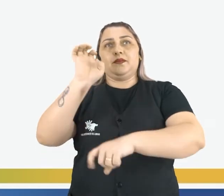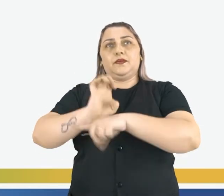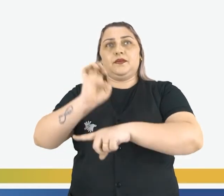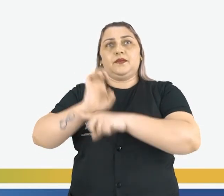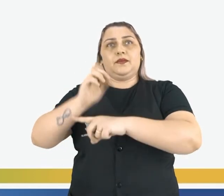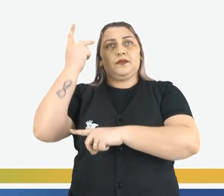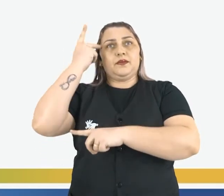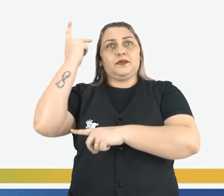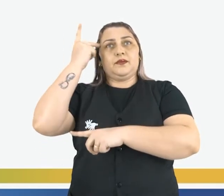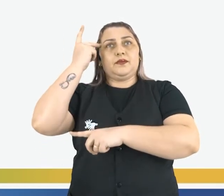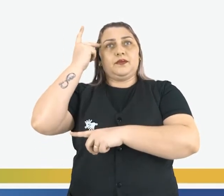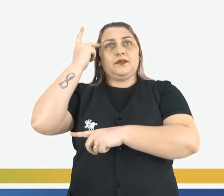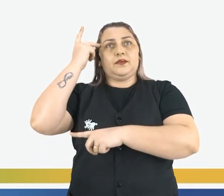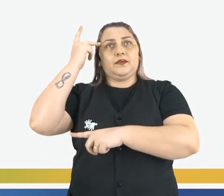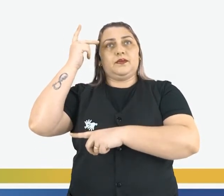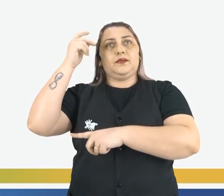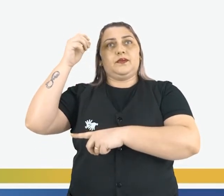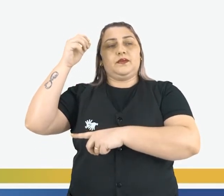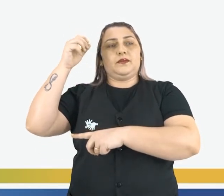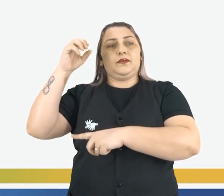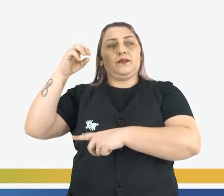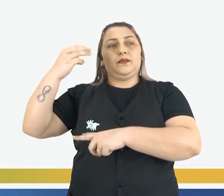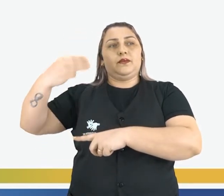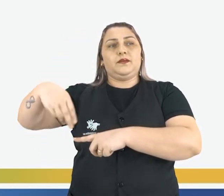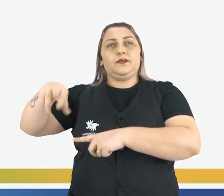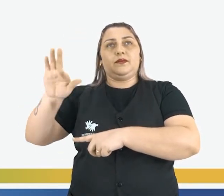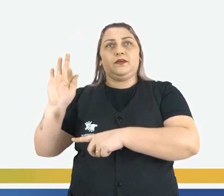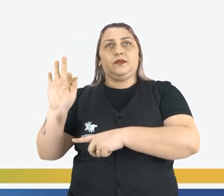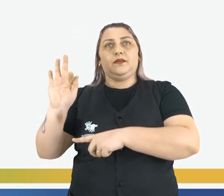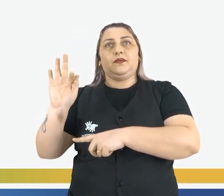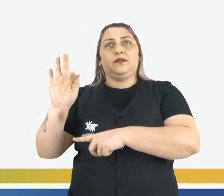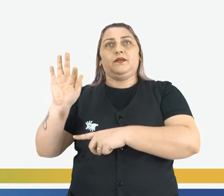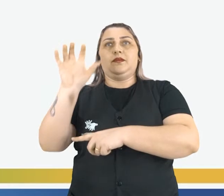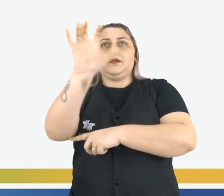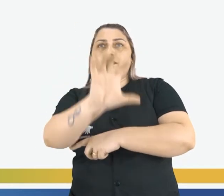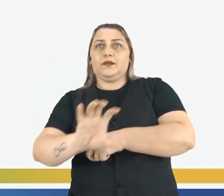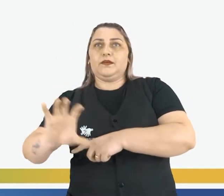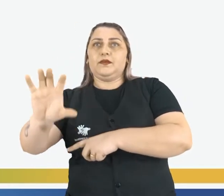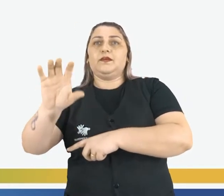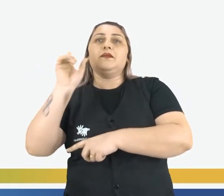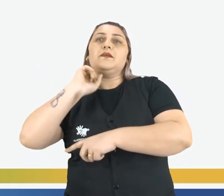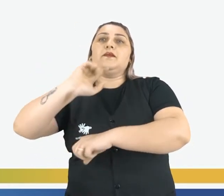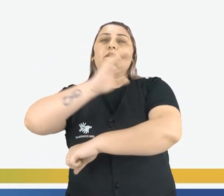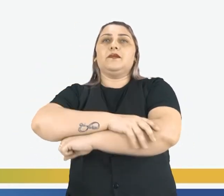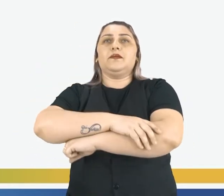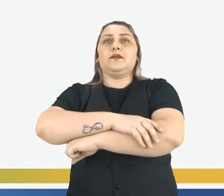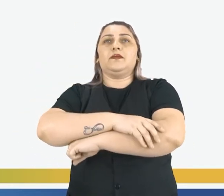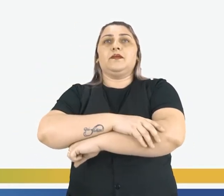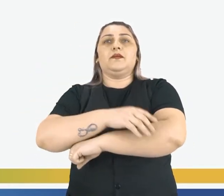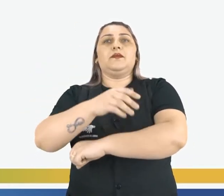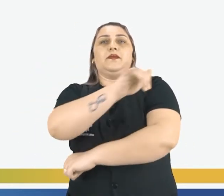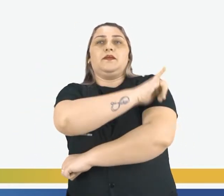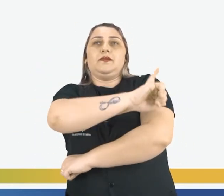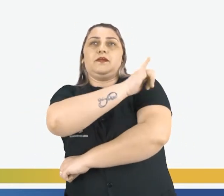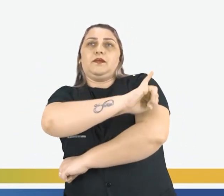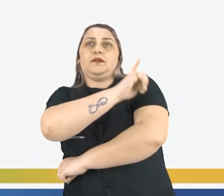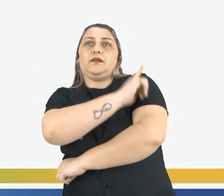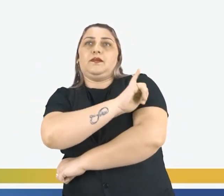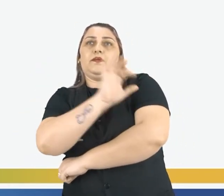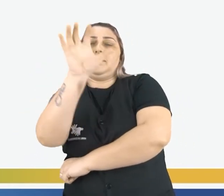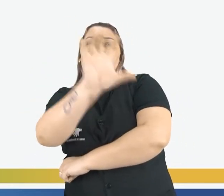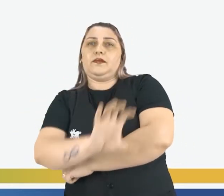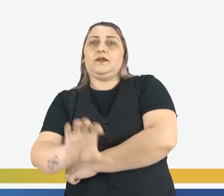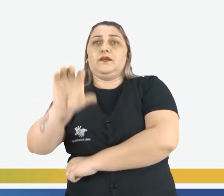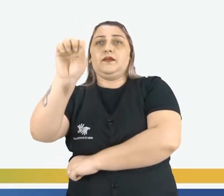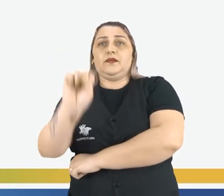como São Paulo, Mato Grosso do Sul, regiões de serras localizadas em Minas Gerais, Rio de Janeiro e na região sul